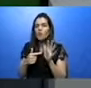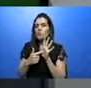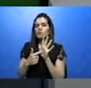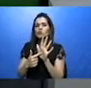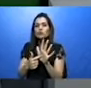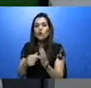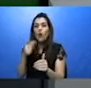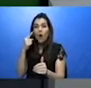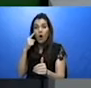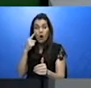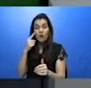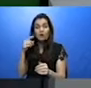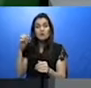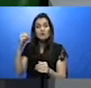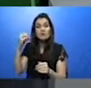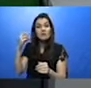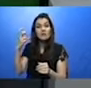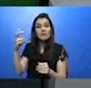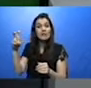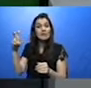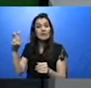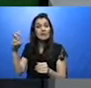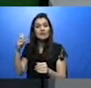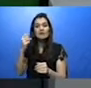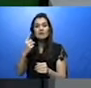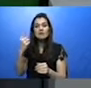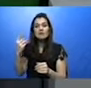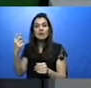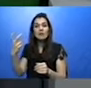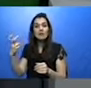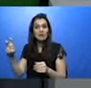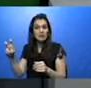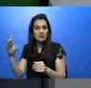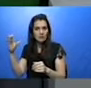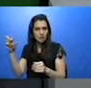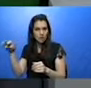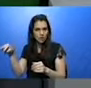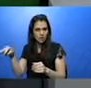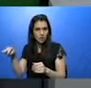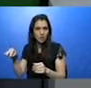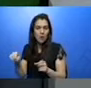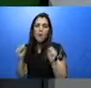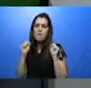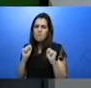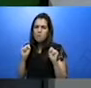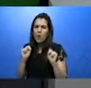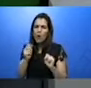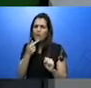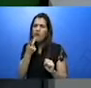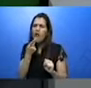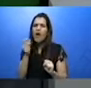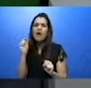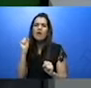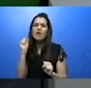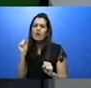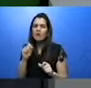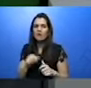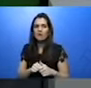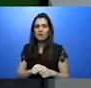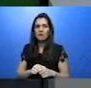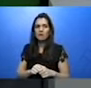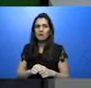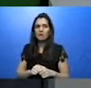né? Os 2 pedaços de corda. É possível afirmar que toda vez que eu tenho esse tipo de